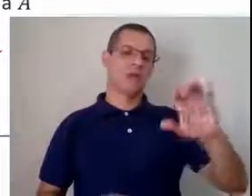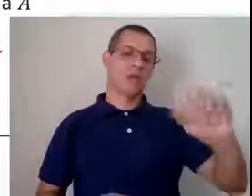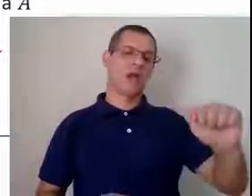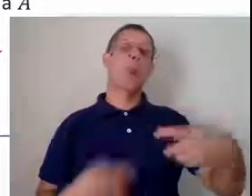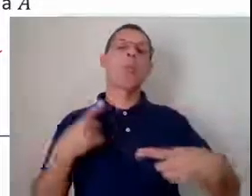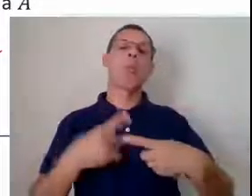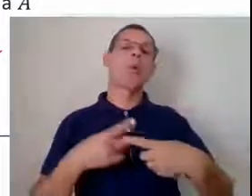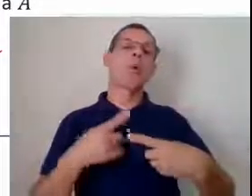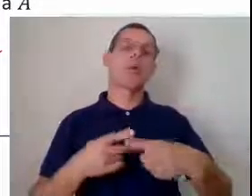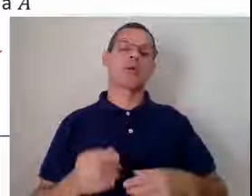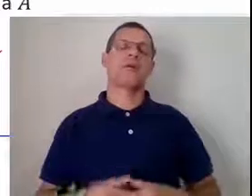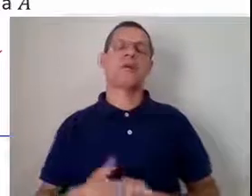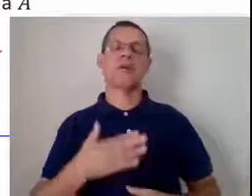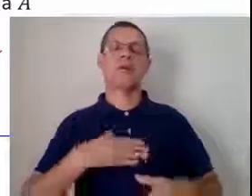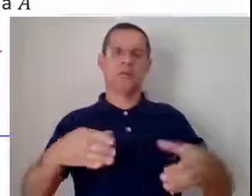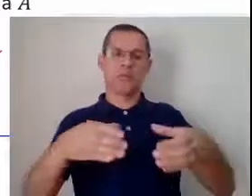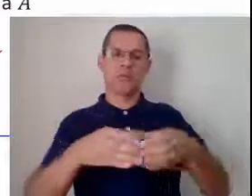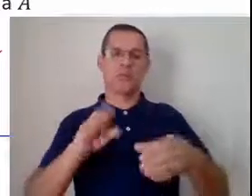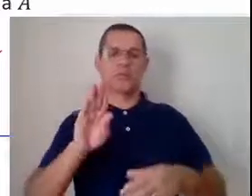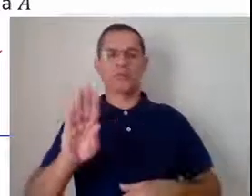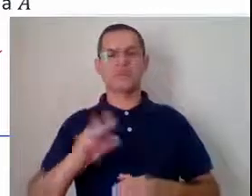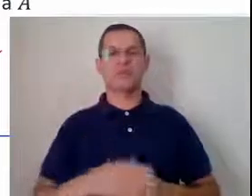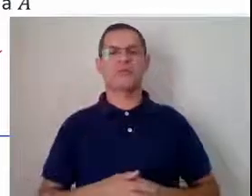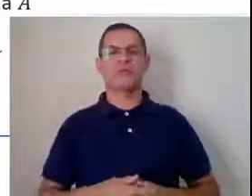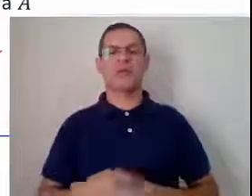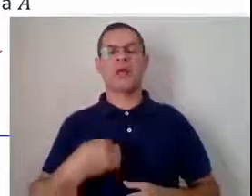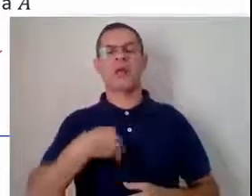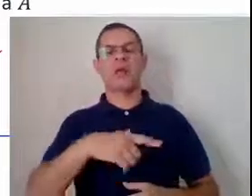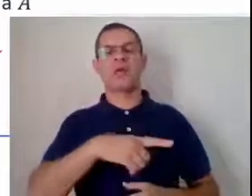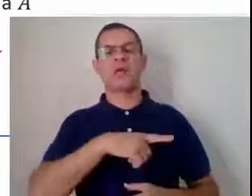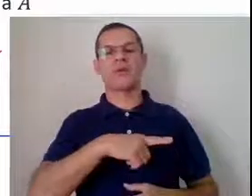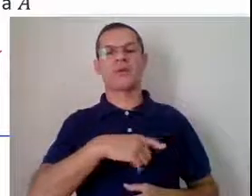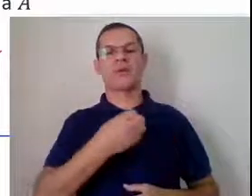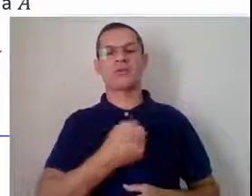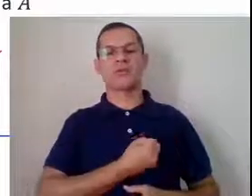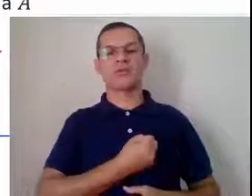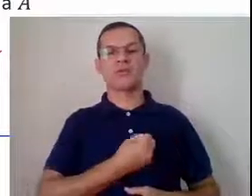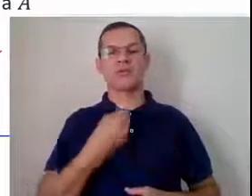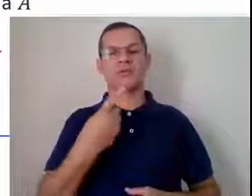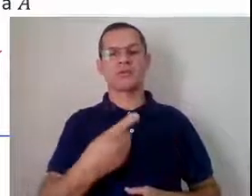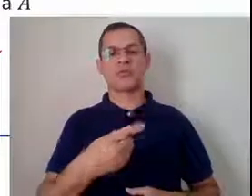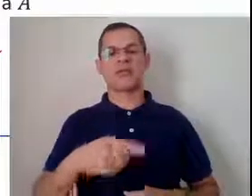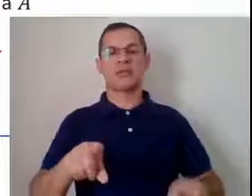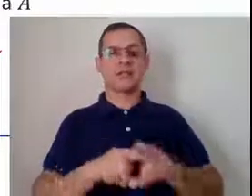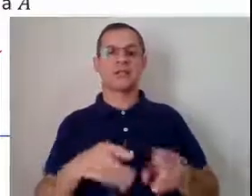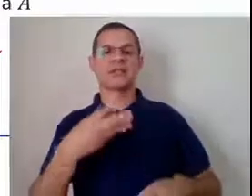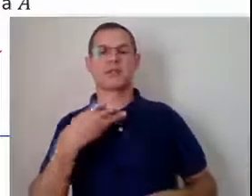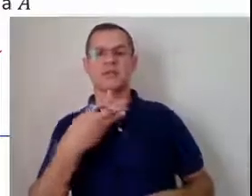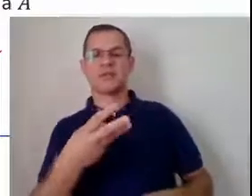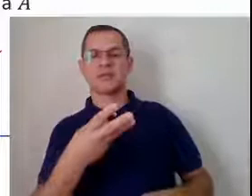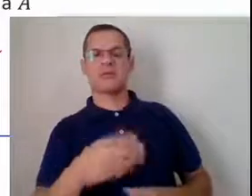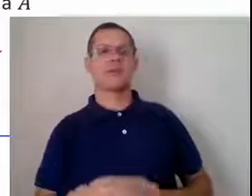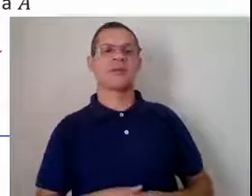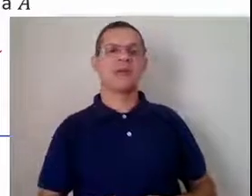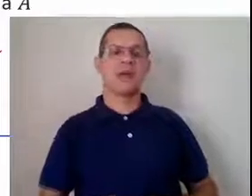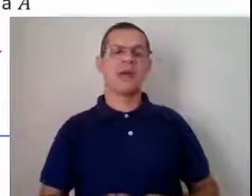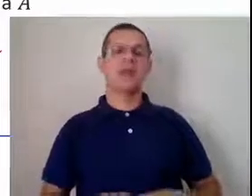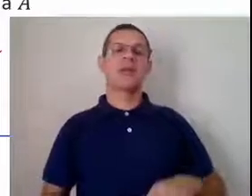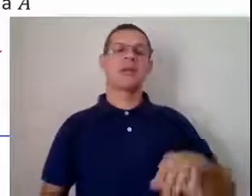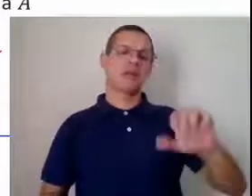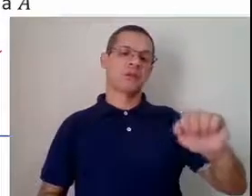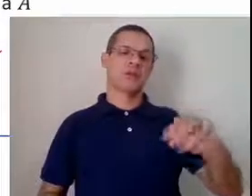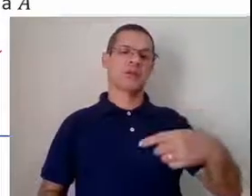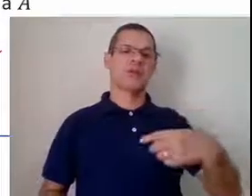Por quê? Meu conjunto B aqui, eu tenho os números 1 e 3, tá? E no A,